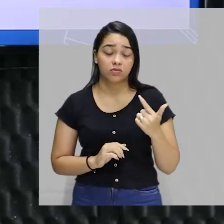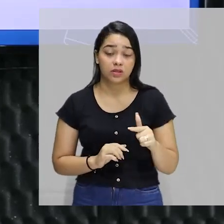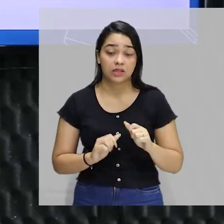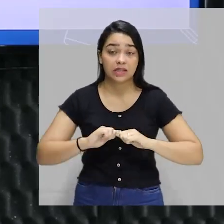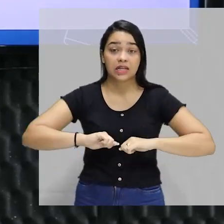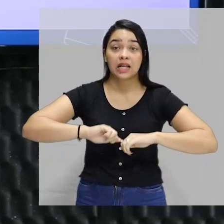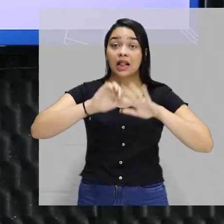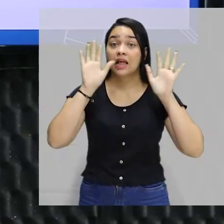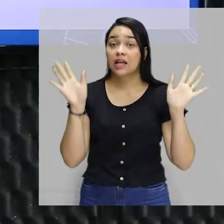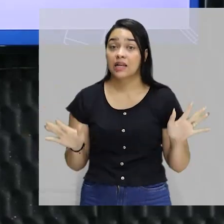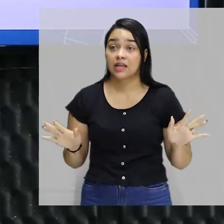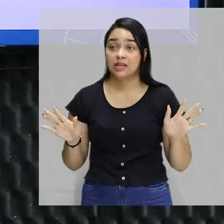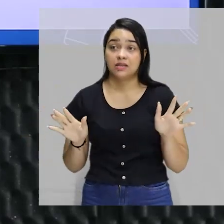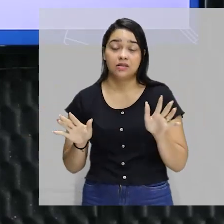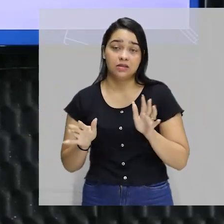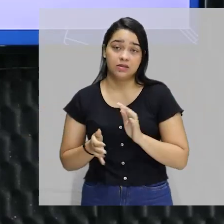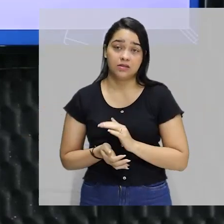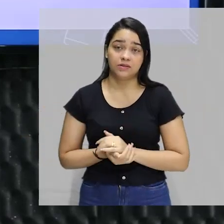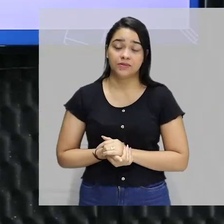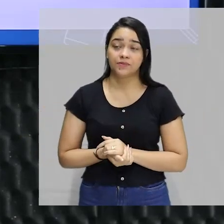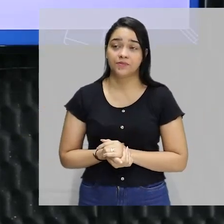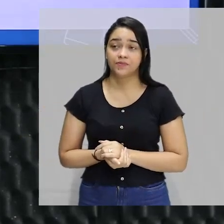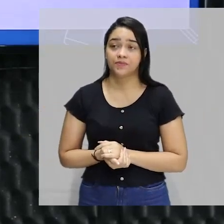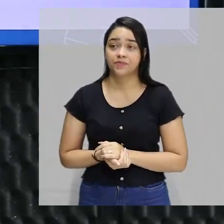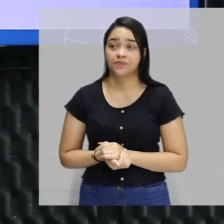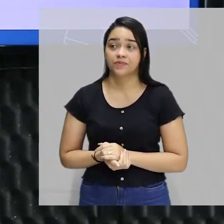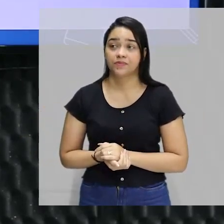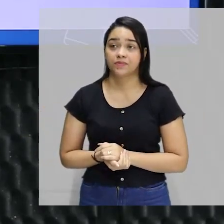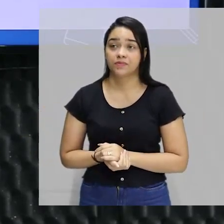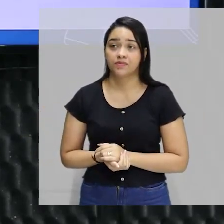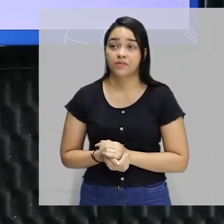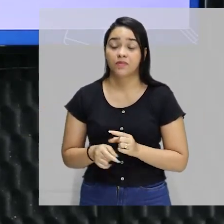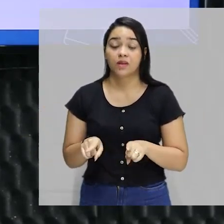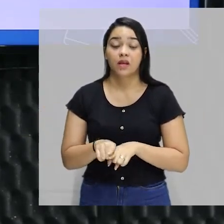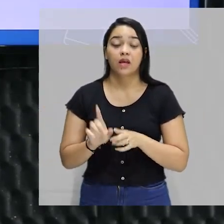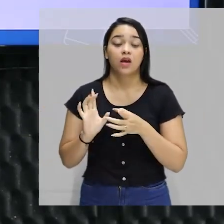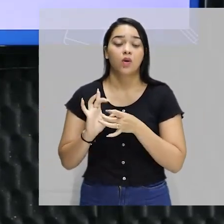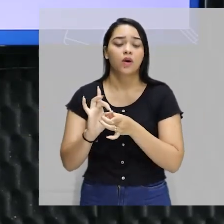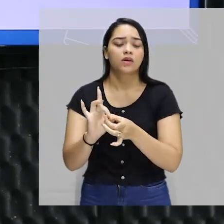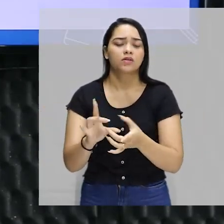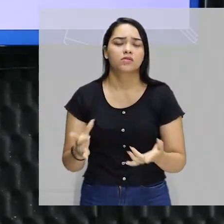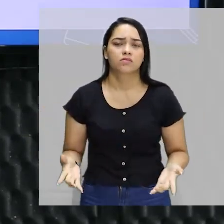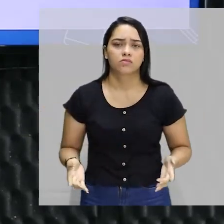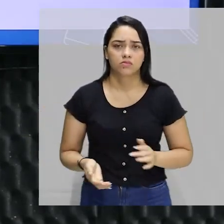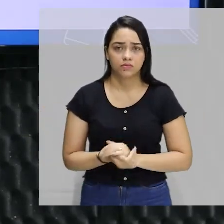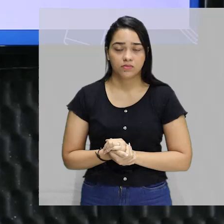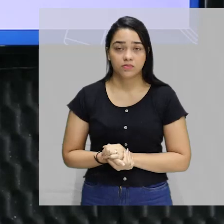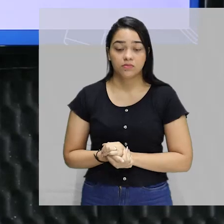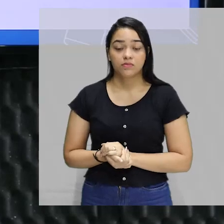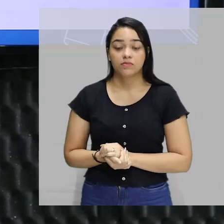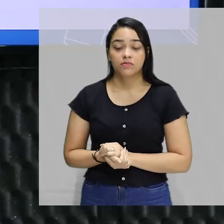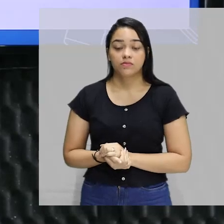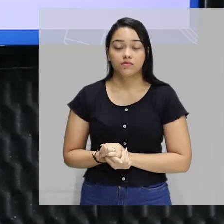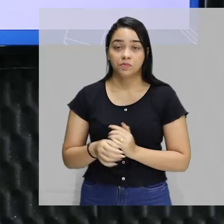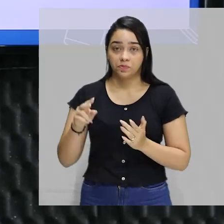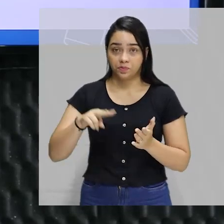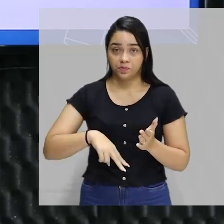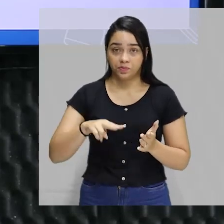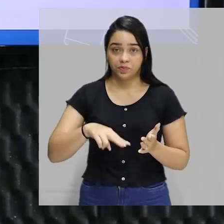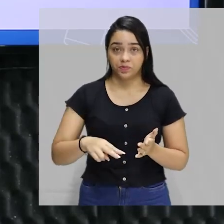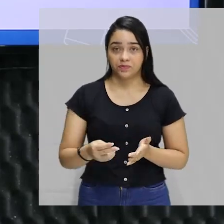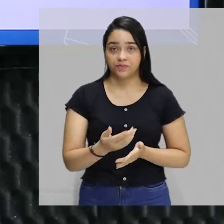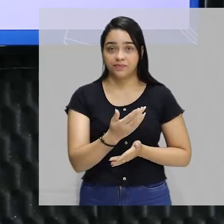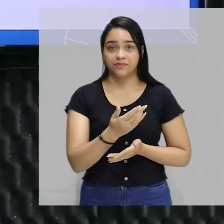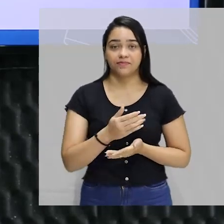com clareza. Não está agindo com coerência. E a coesão? A coesão é o elemento